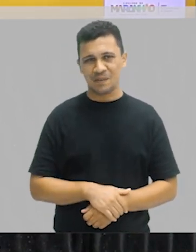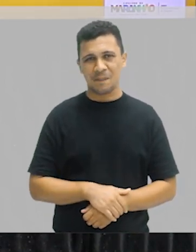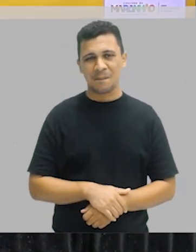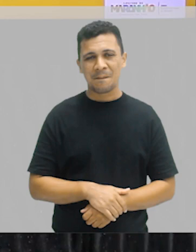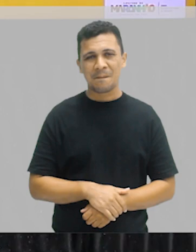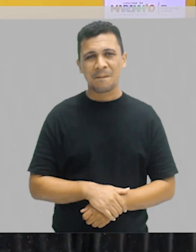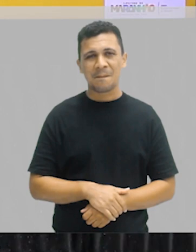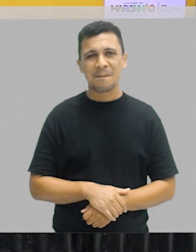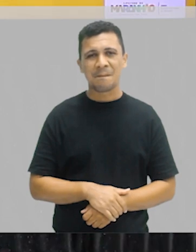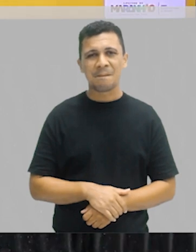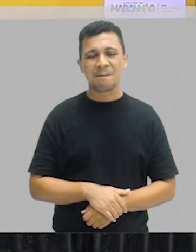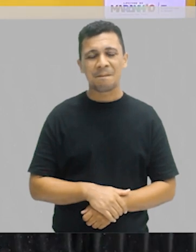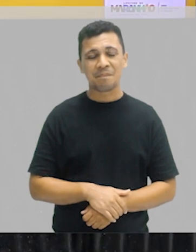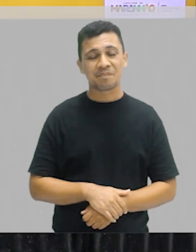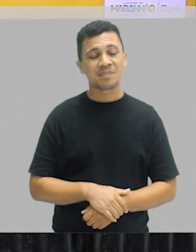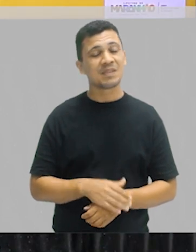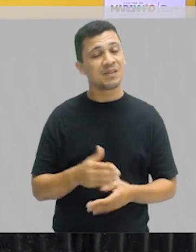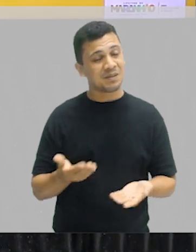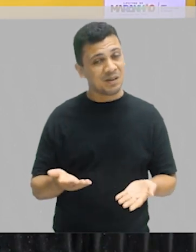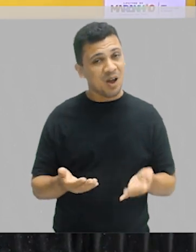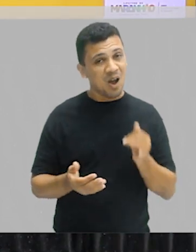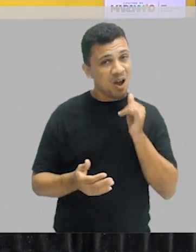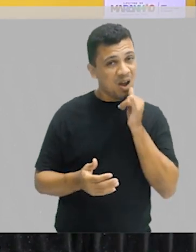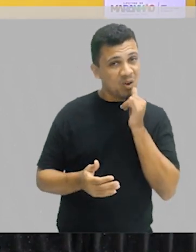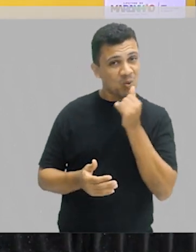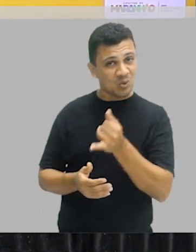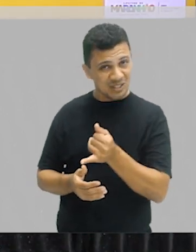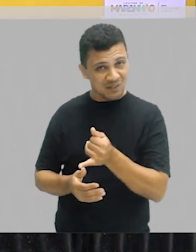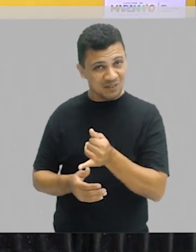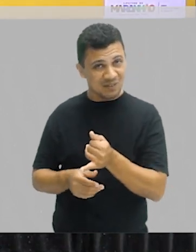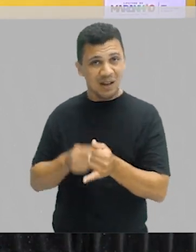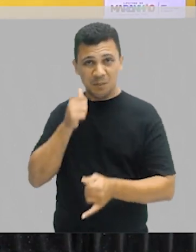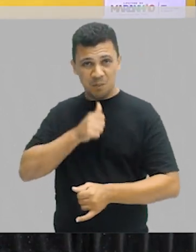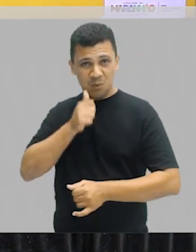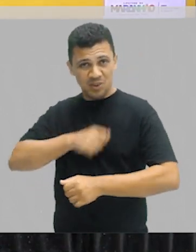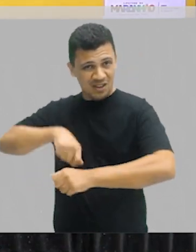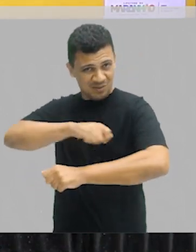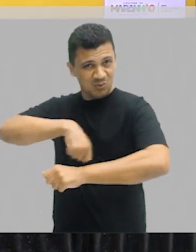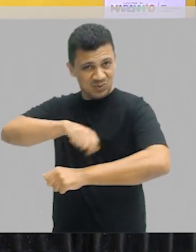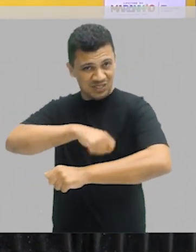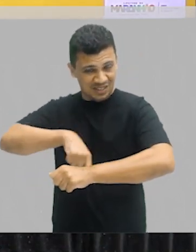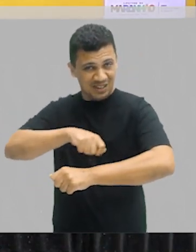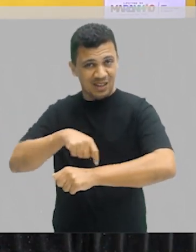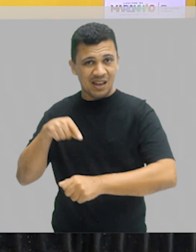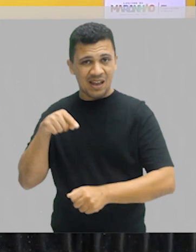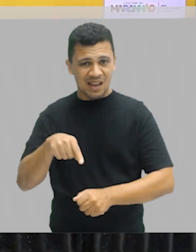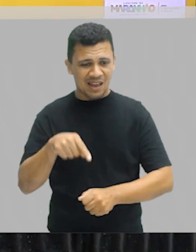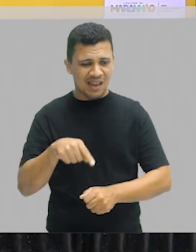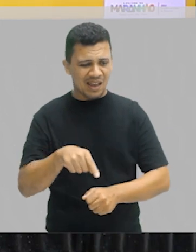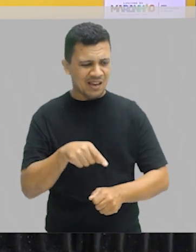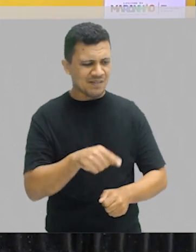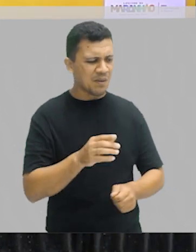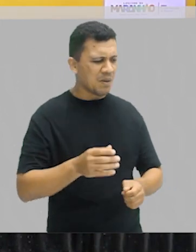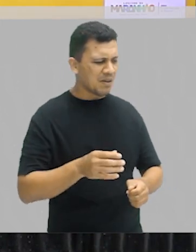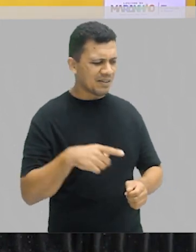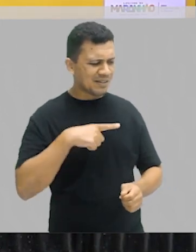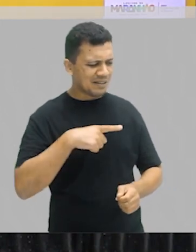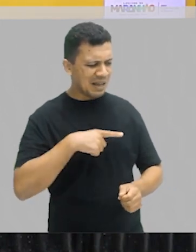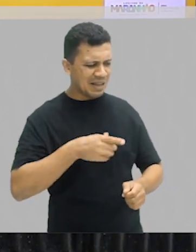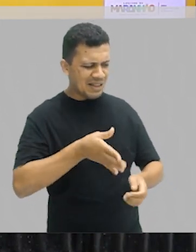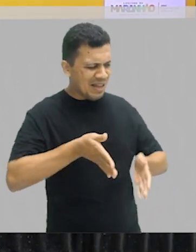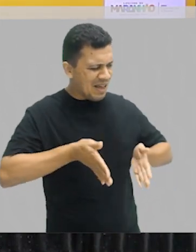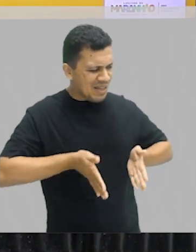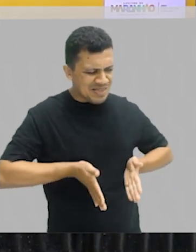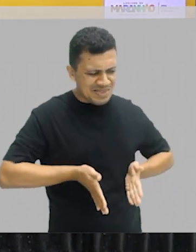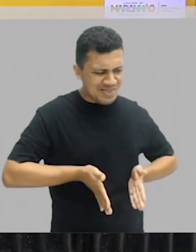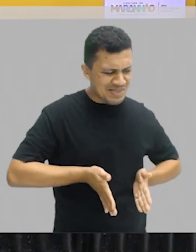matrimônio. Contava Nasha, que era a cozinheira, que Tita foi literalmente empurrada para este mundo